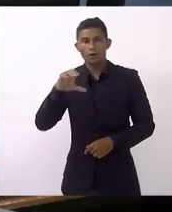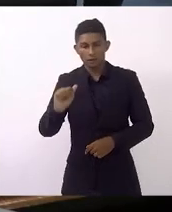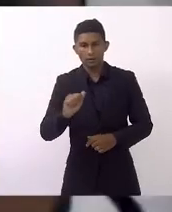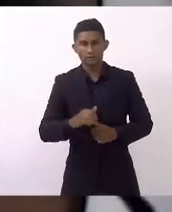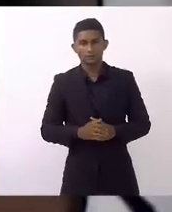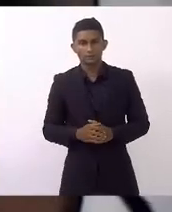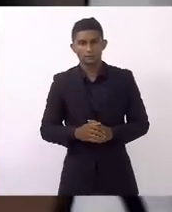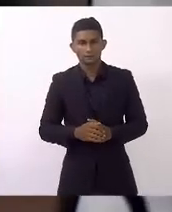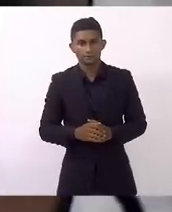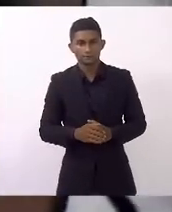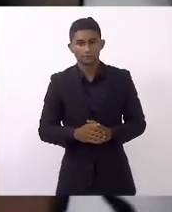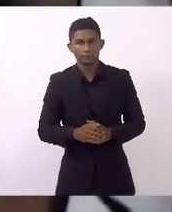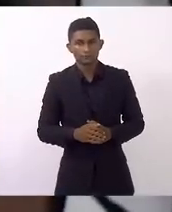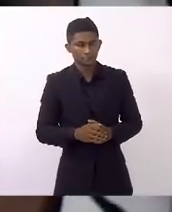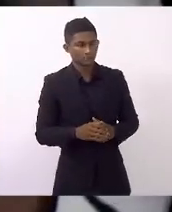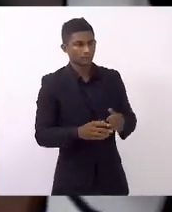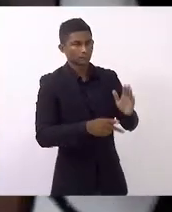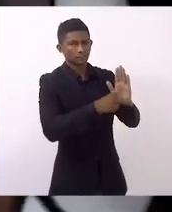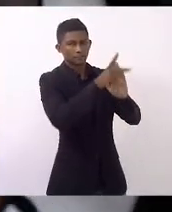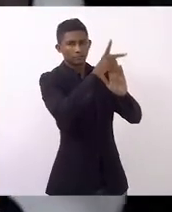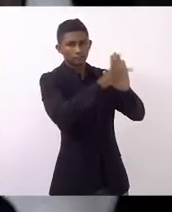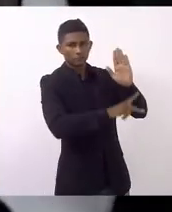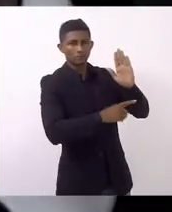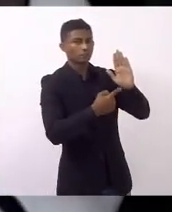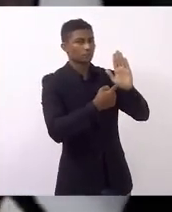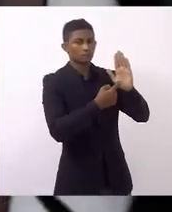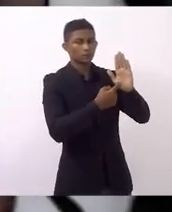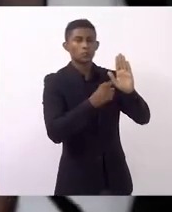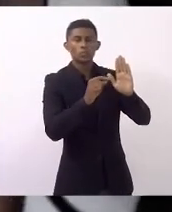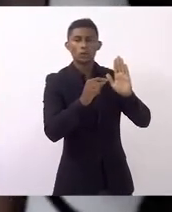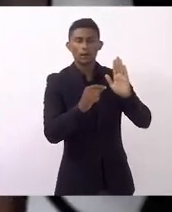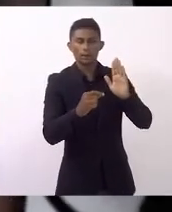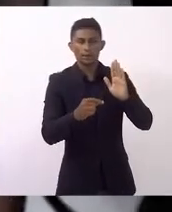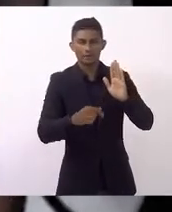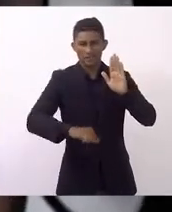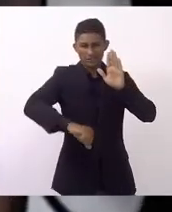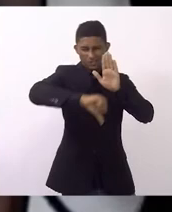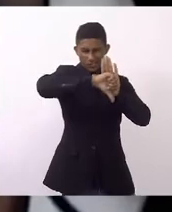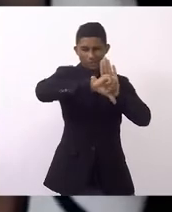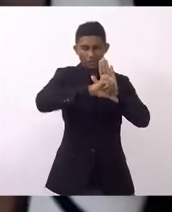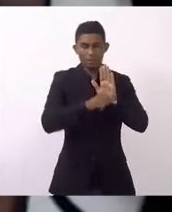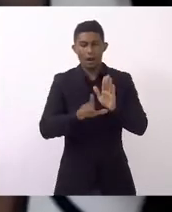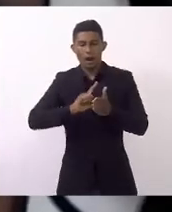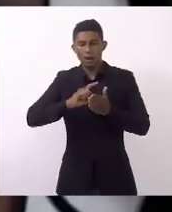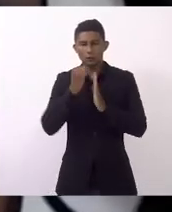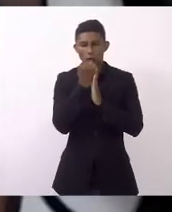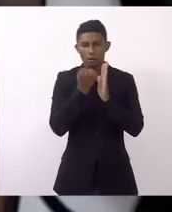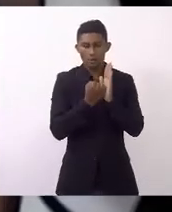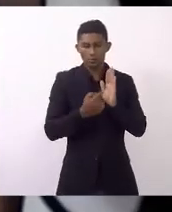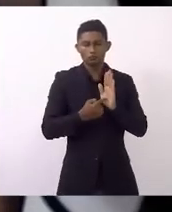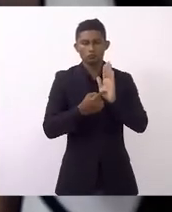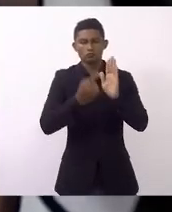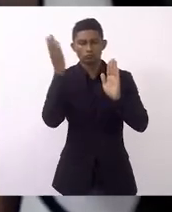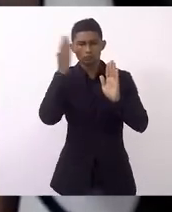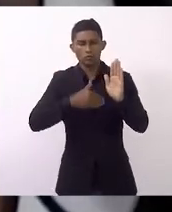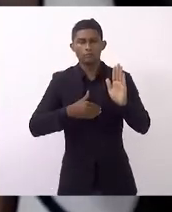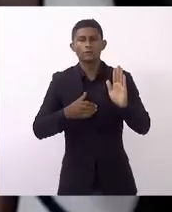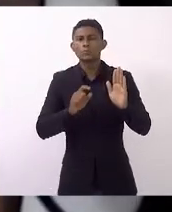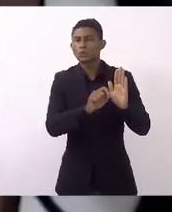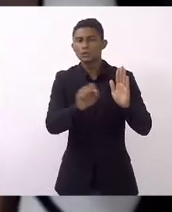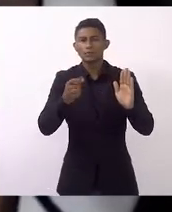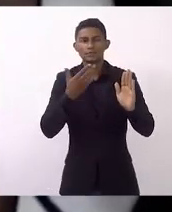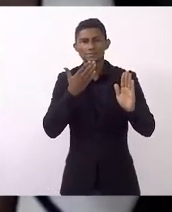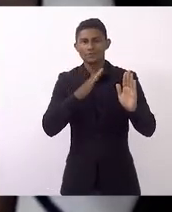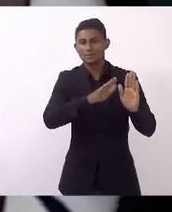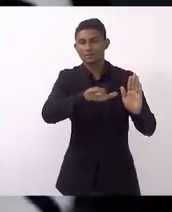Presidente, trata-se de análise do projeto que dispõe sobre a apresentação de certidão de antecedentes criminais pelos profissionais envolvidos no atendimento de crianças